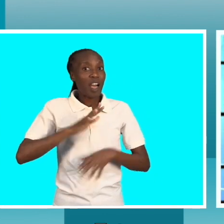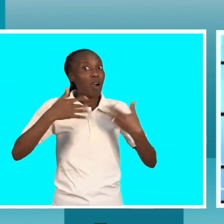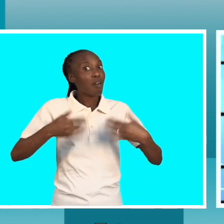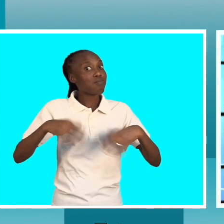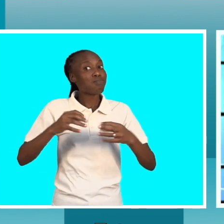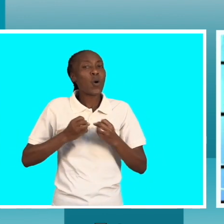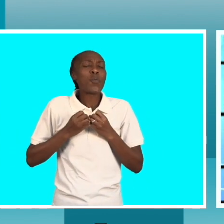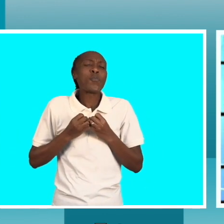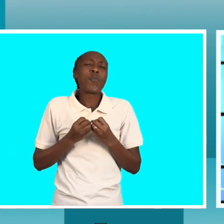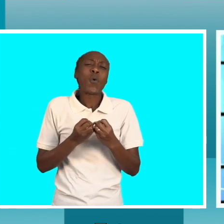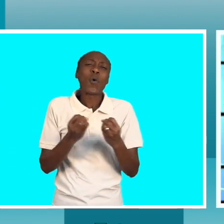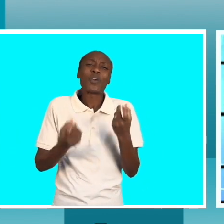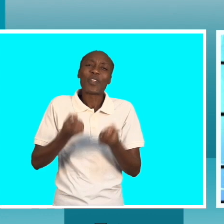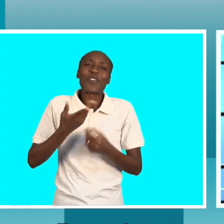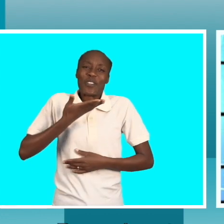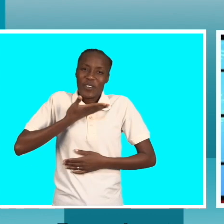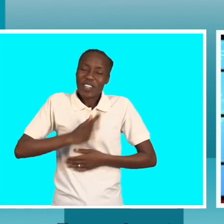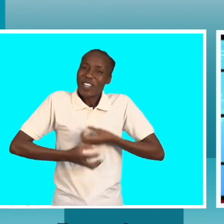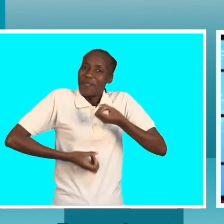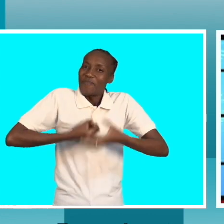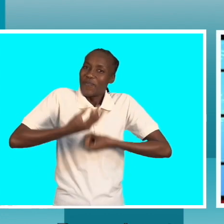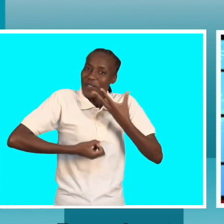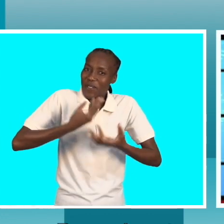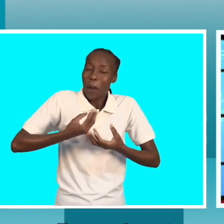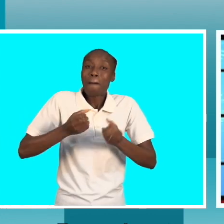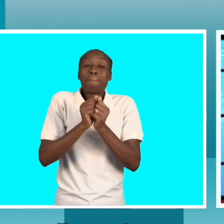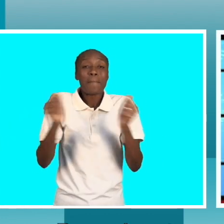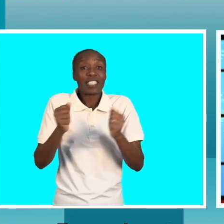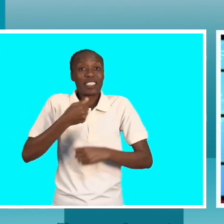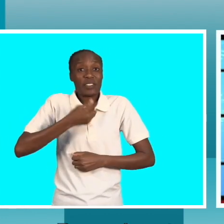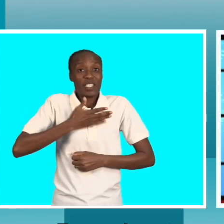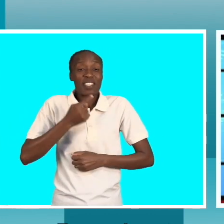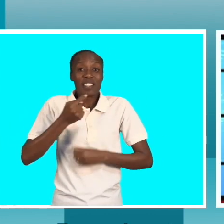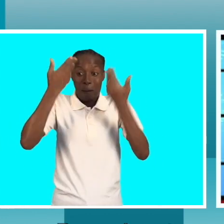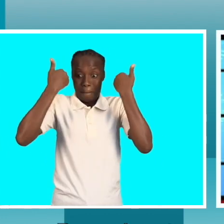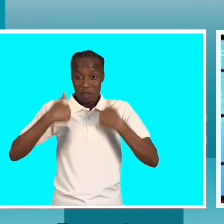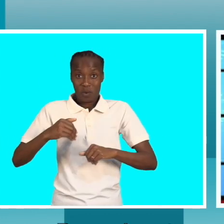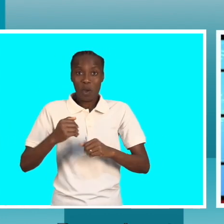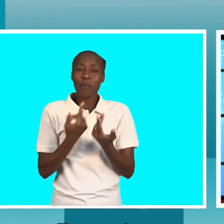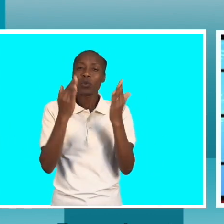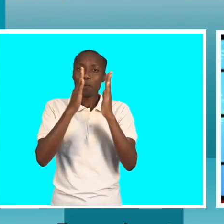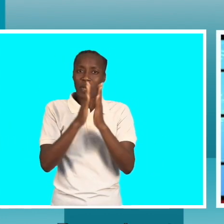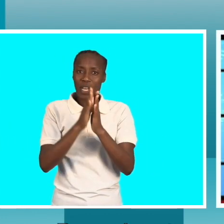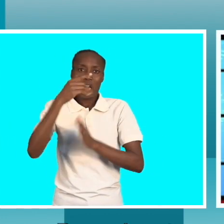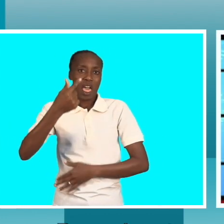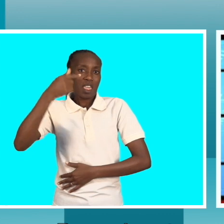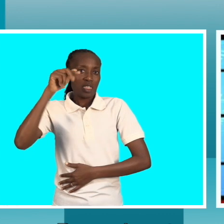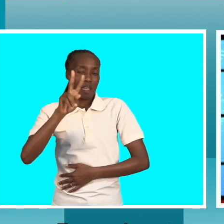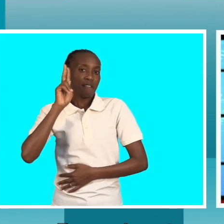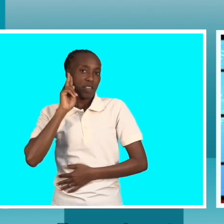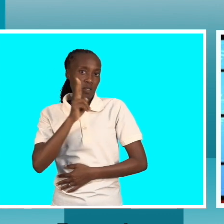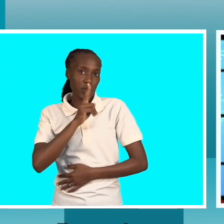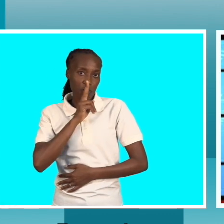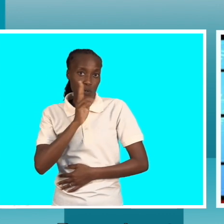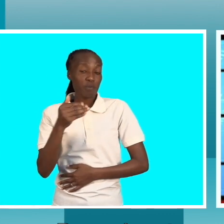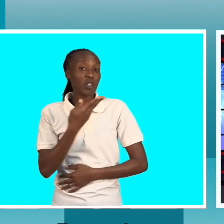Suas últimas considerações? Pessoalmente, eu queria agradecer à TVSUD para a parte que vocês